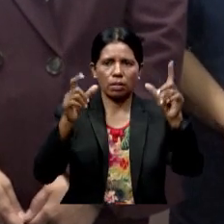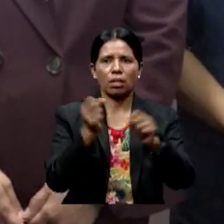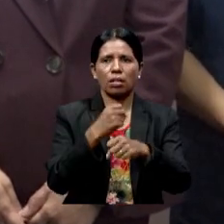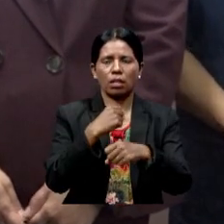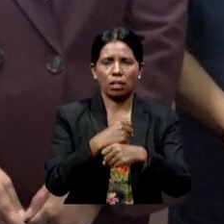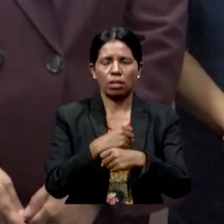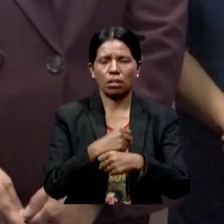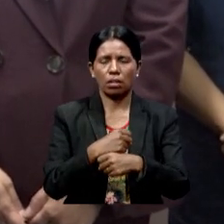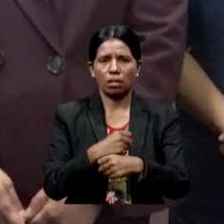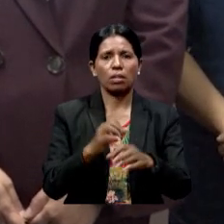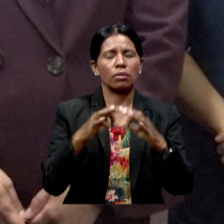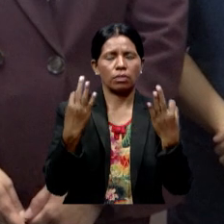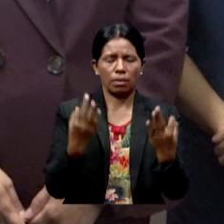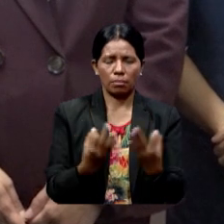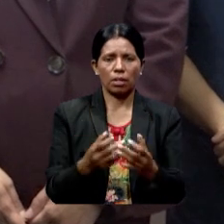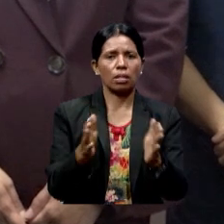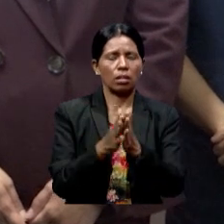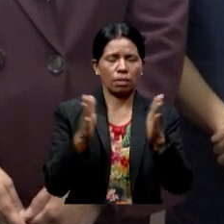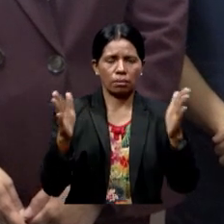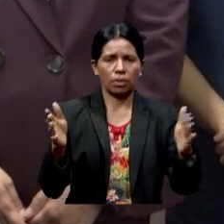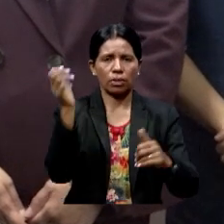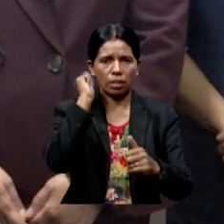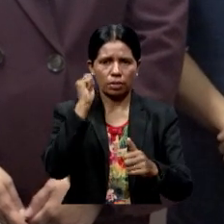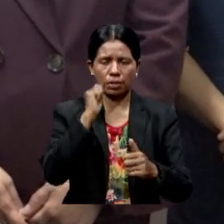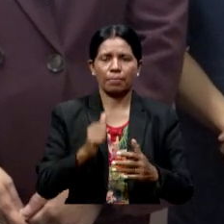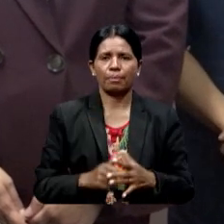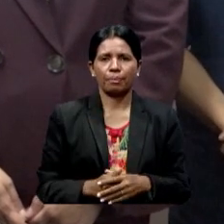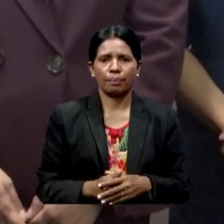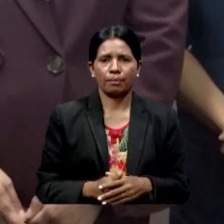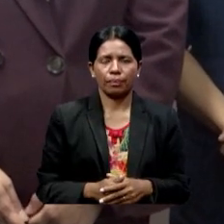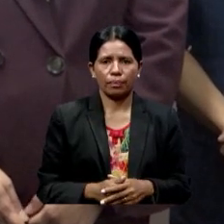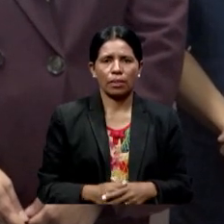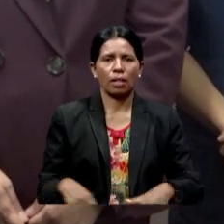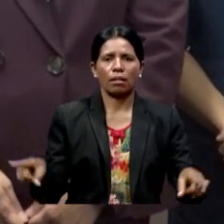parte, família bot, ASEANian,